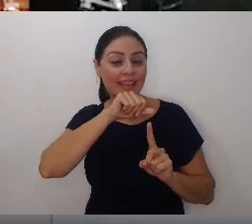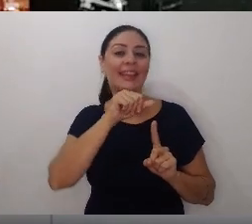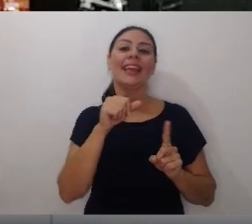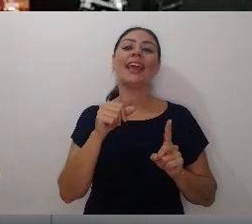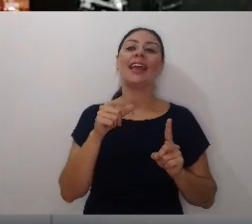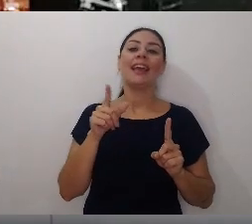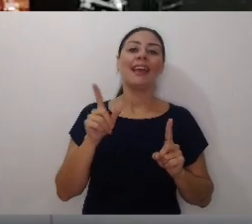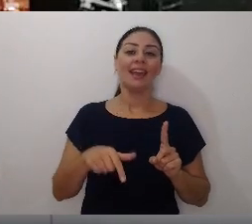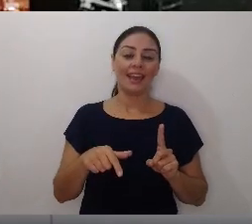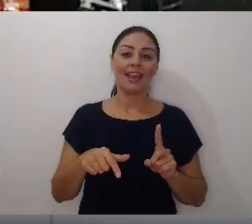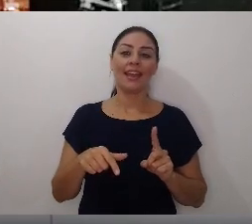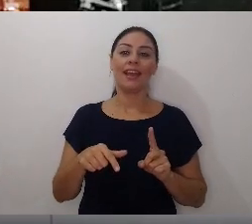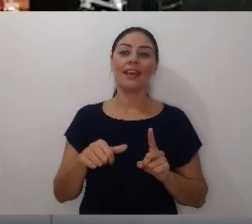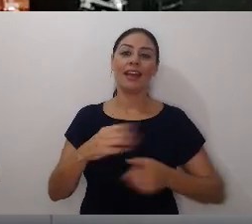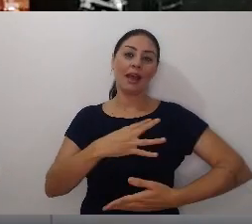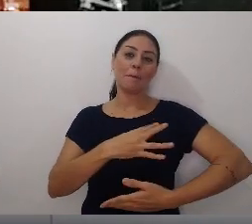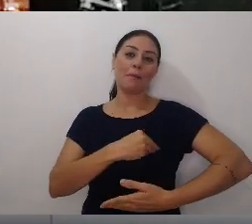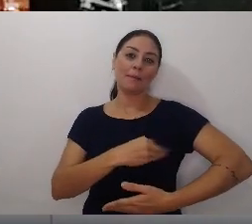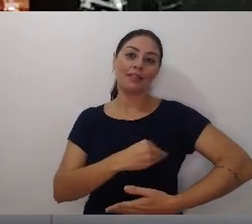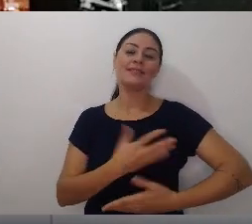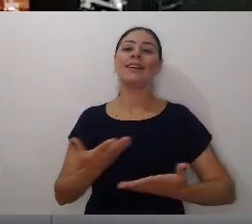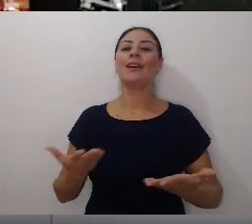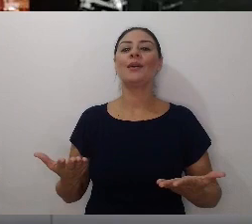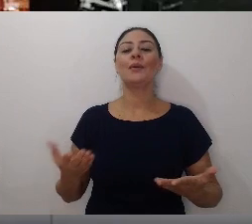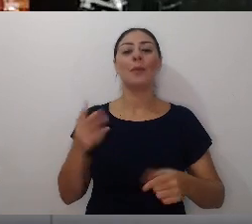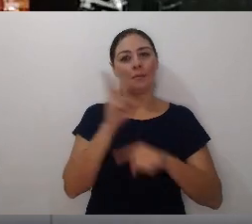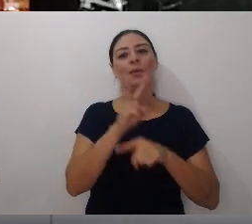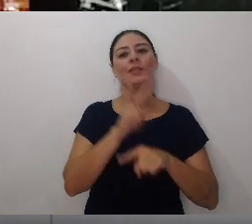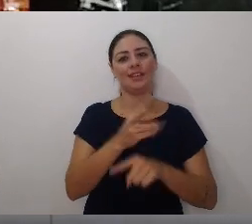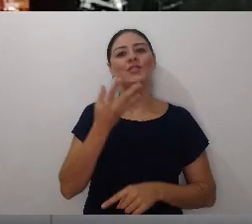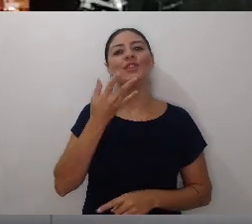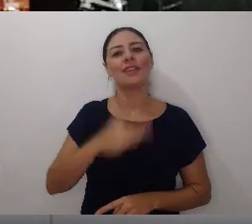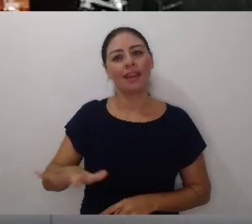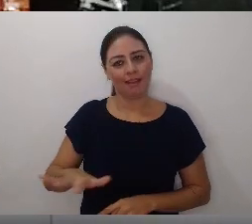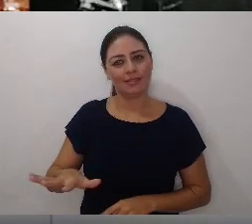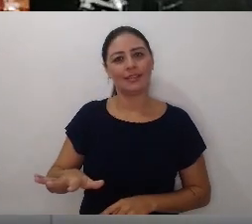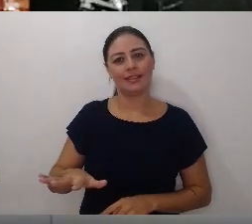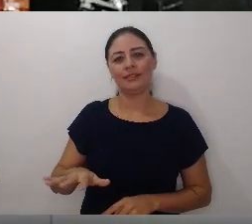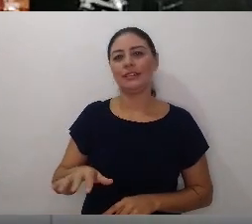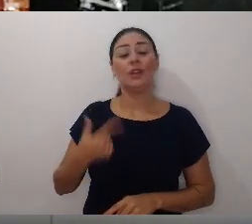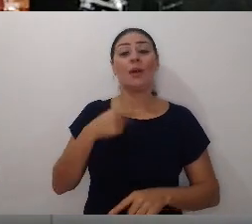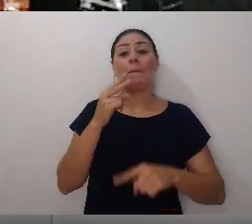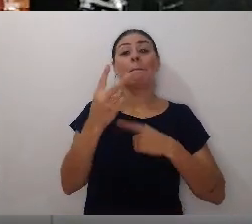animar aí as que têm desejo de serem gestantes e nutrizes,